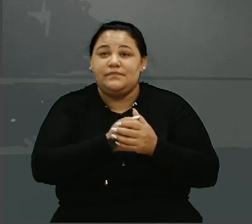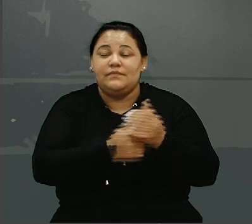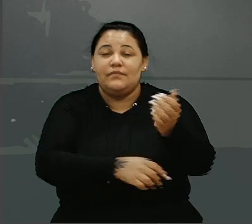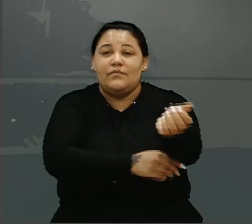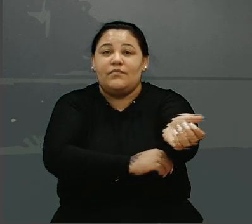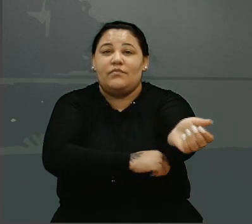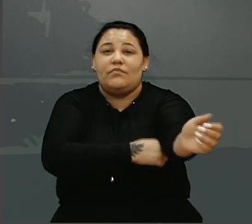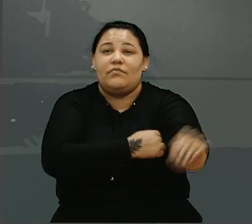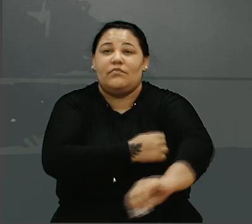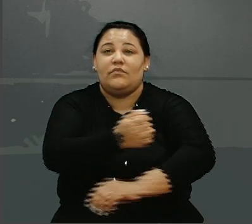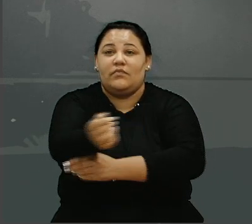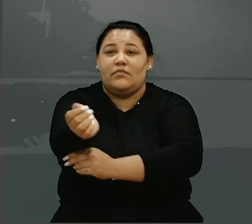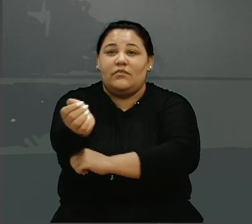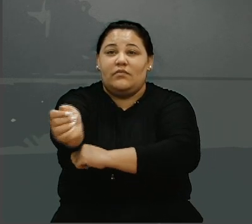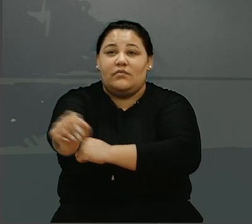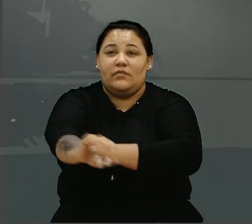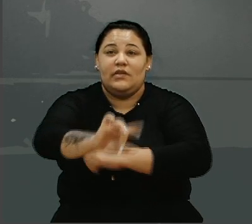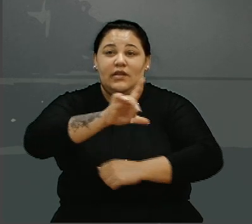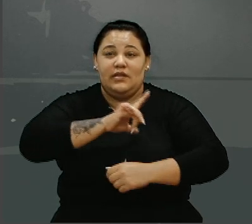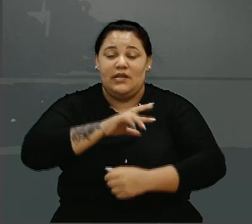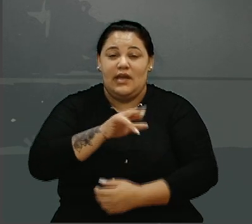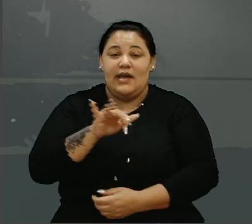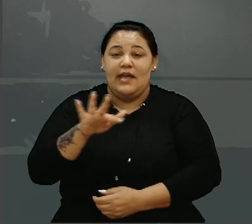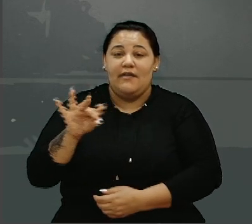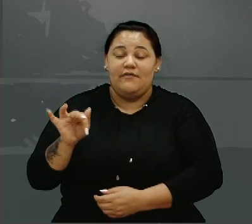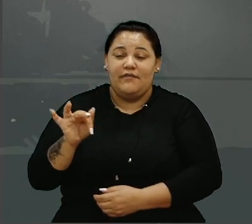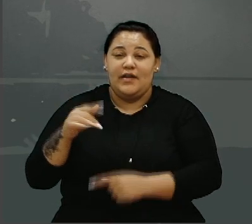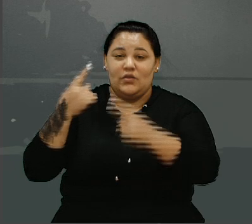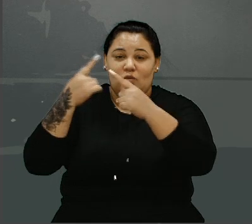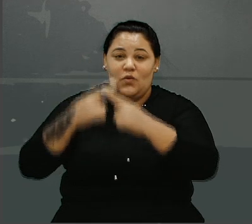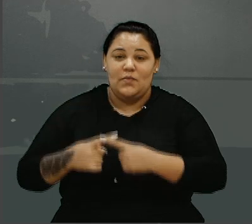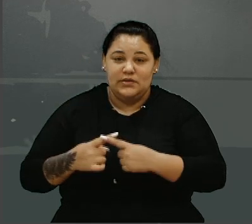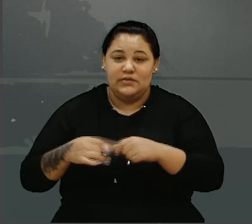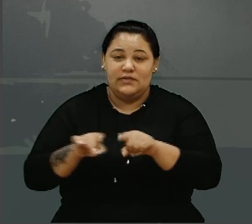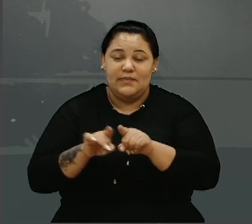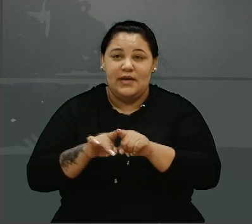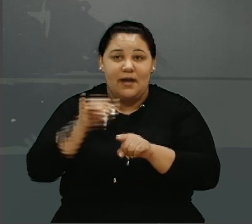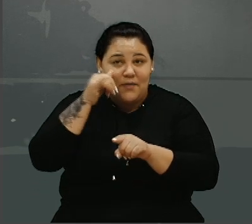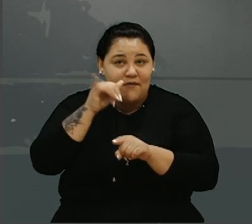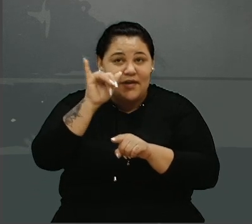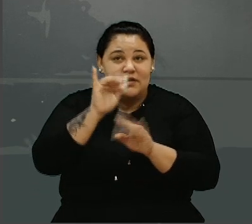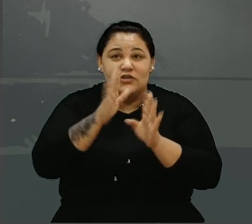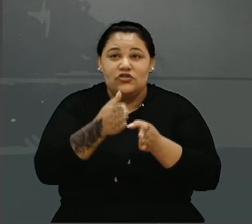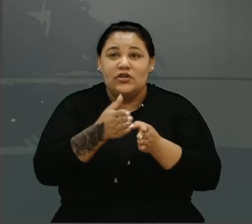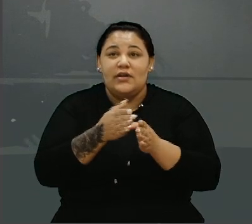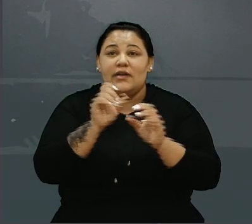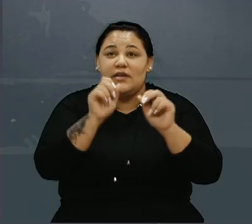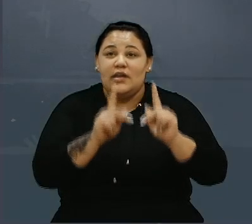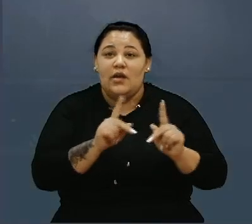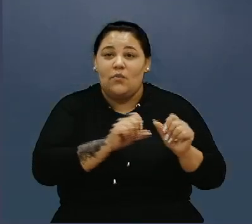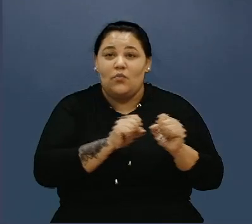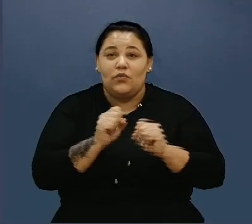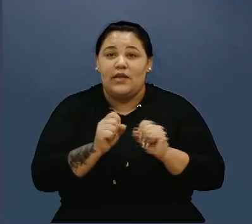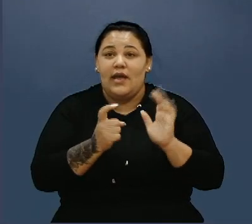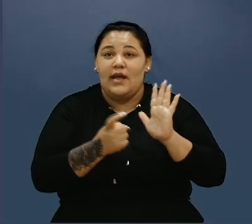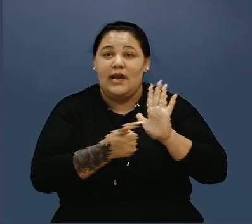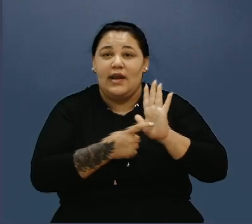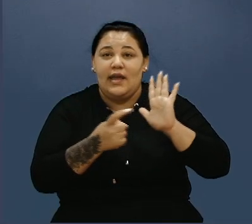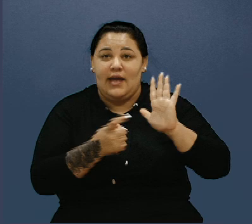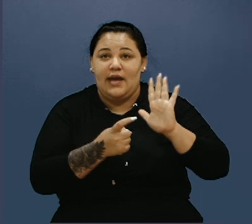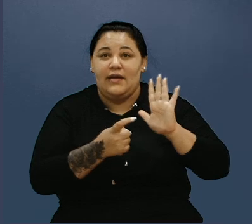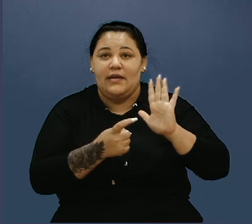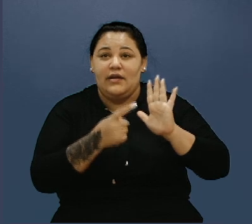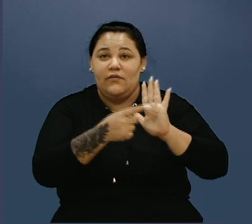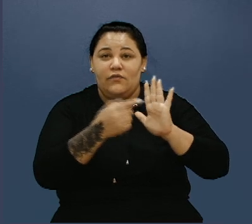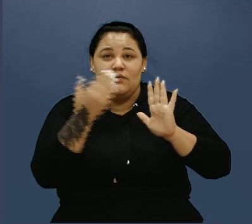ativa, tem a rifa do Grenal, tem uma vaquinha ativa. Então, quem puder clicar, eu vou clicar nesse momento aqui para vocês saberem